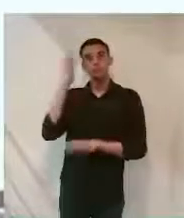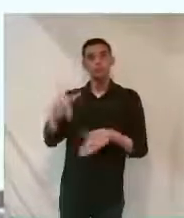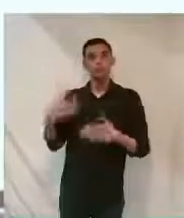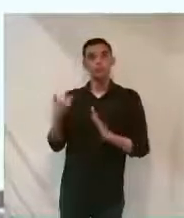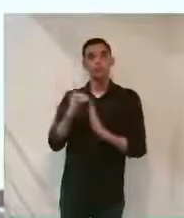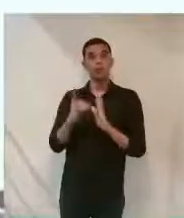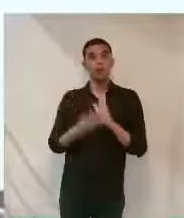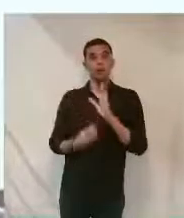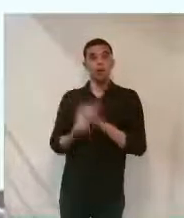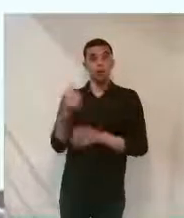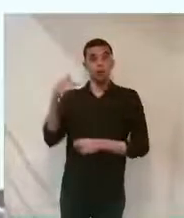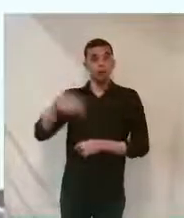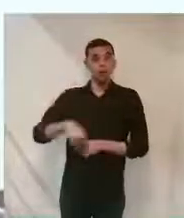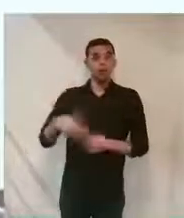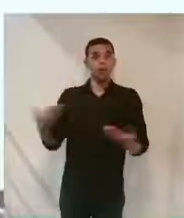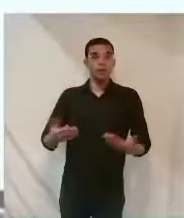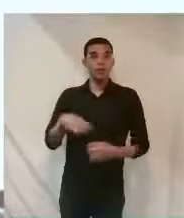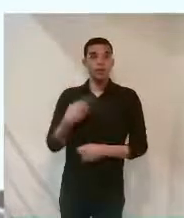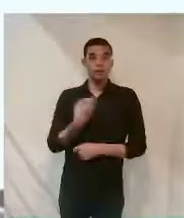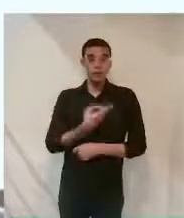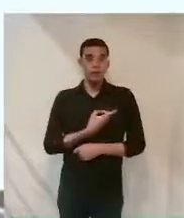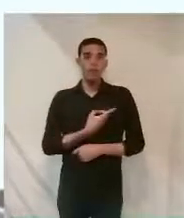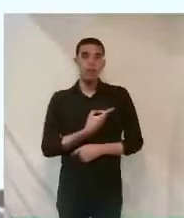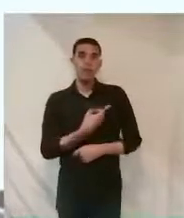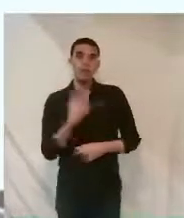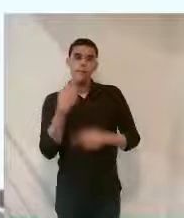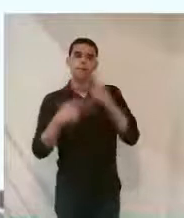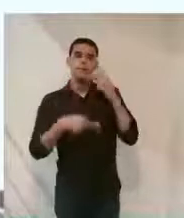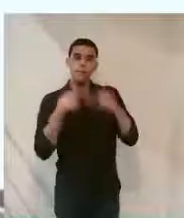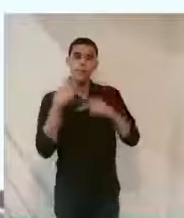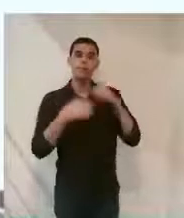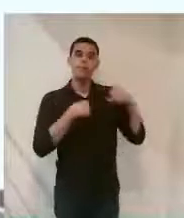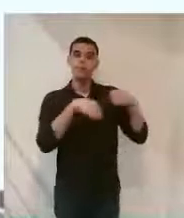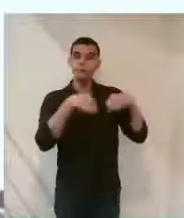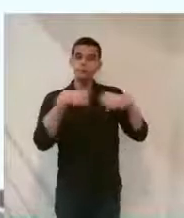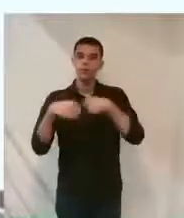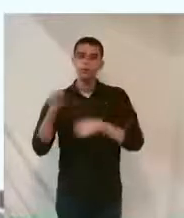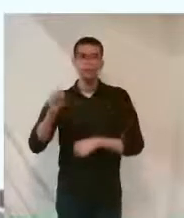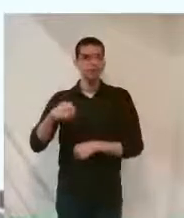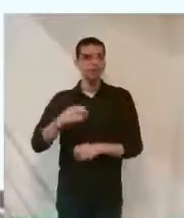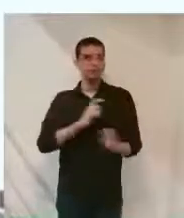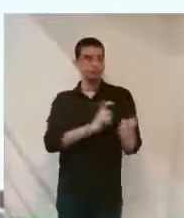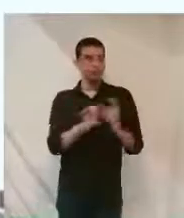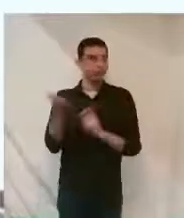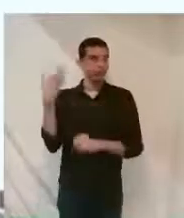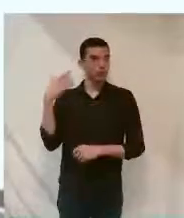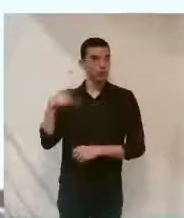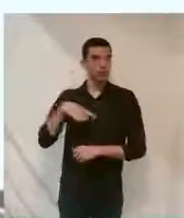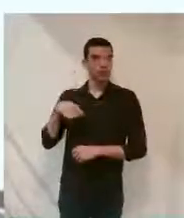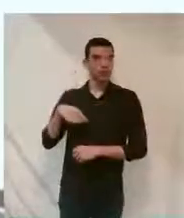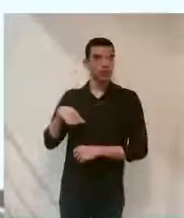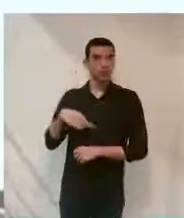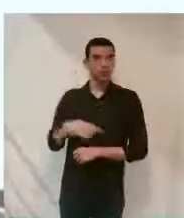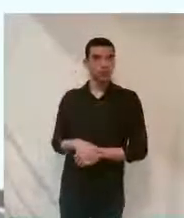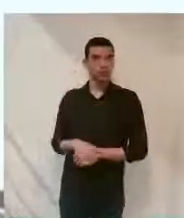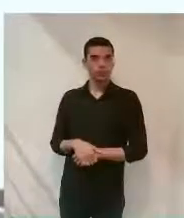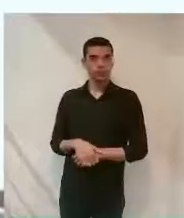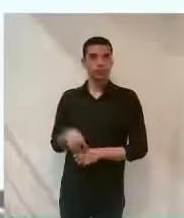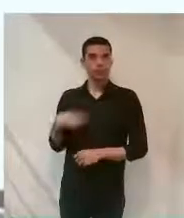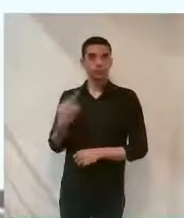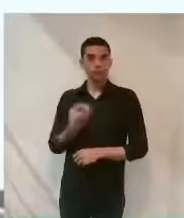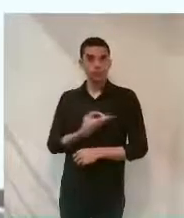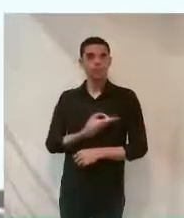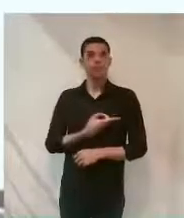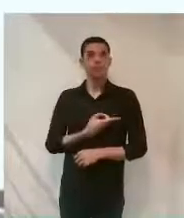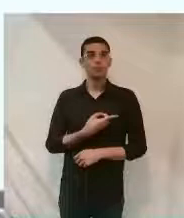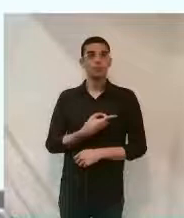sendo colocado aqui, nós fomos ouvidos. Nós fomos chamados para opinar. Nós fomos chamados para criticar.